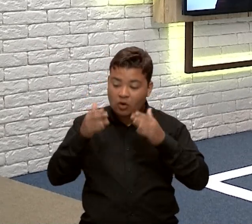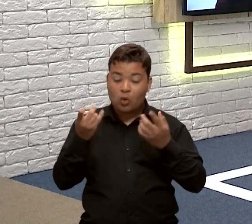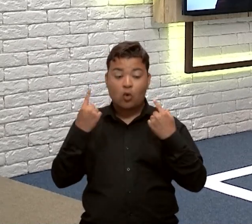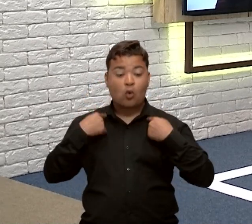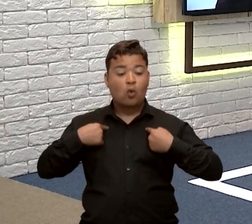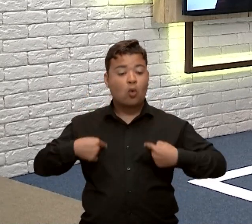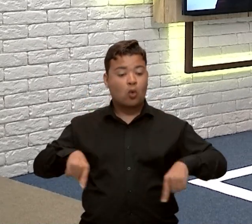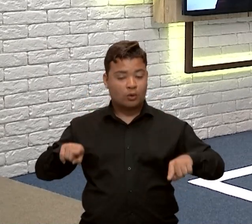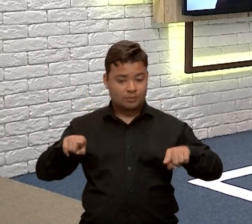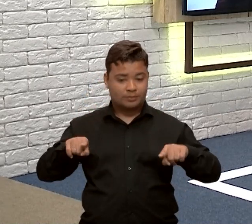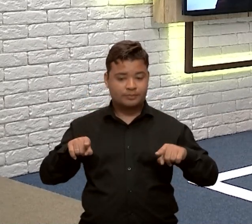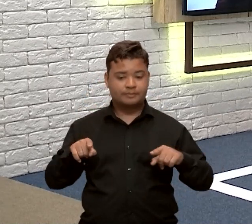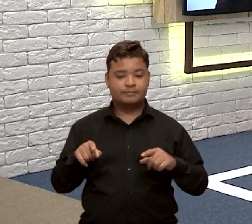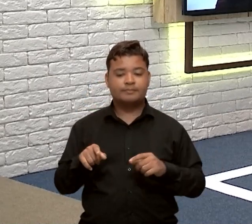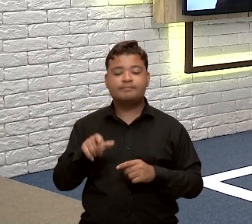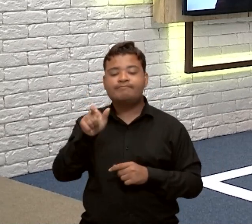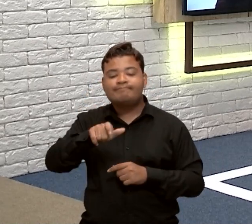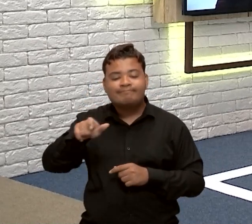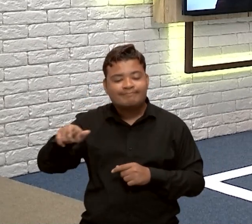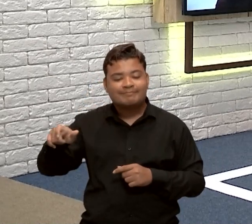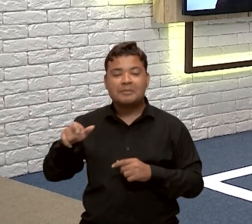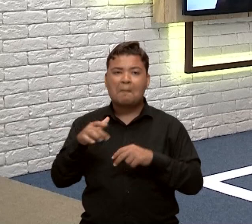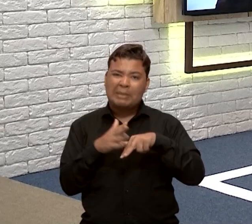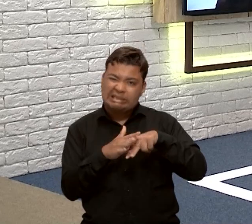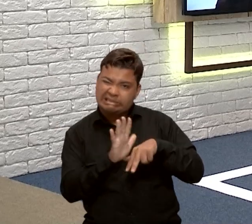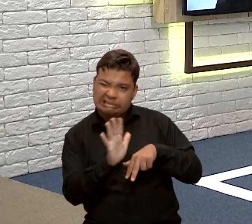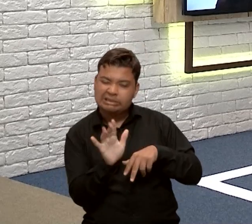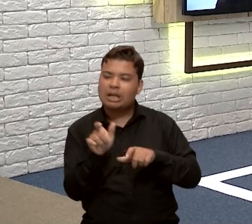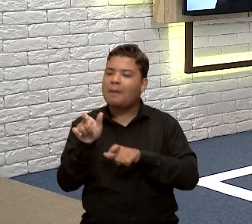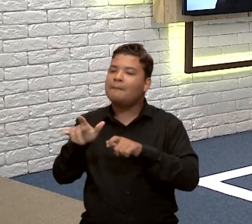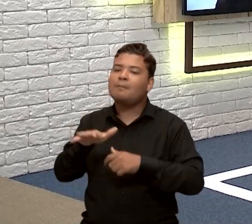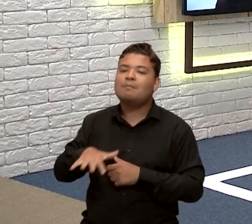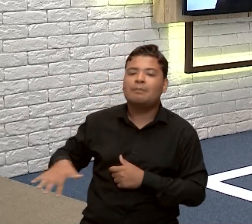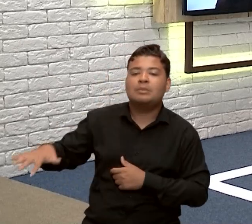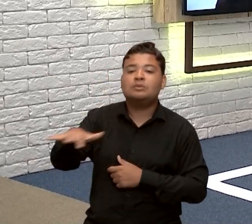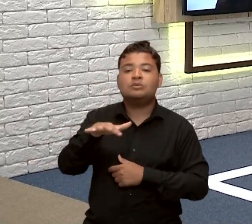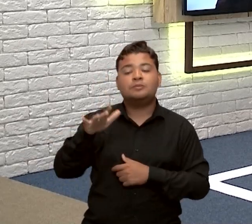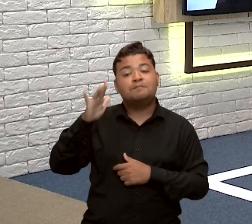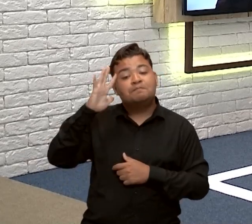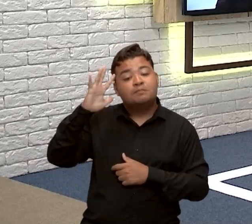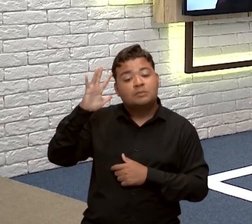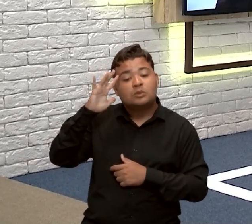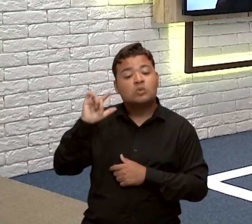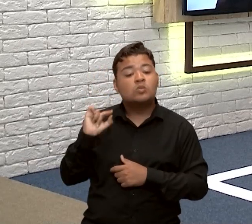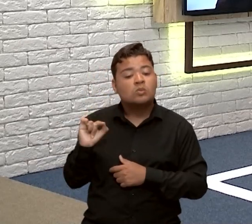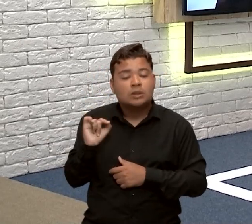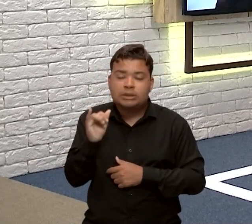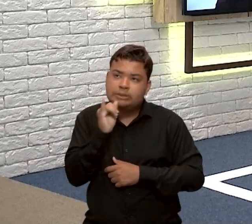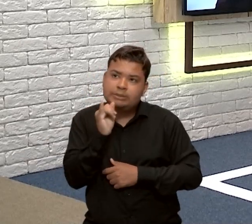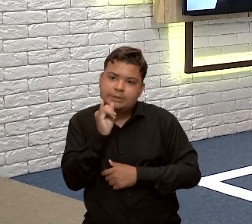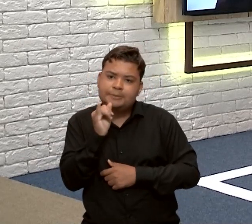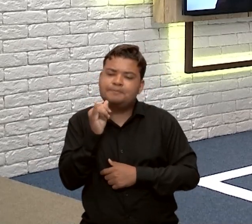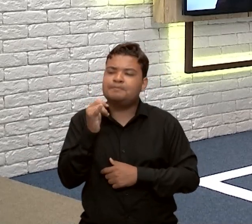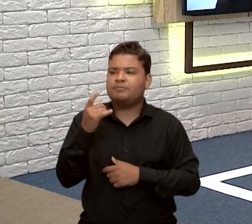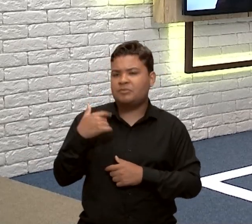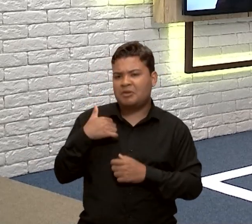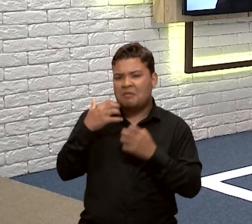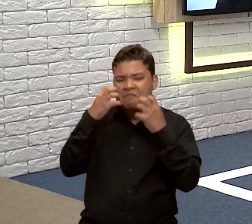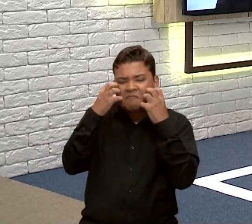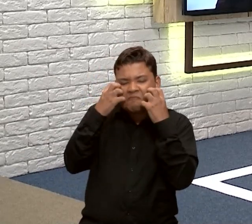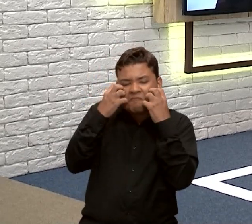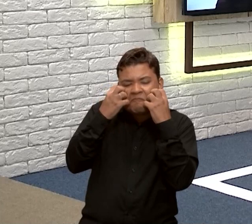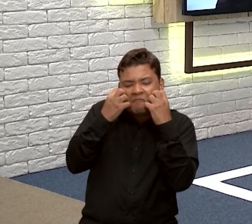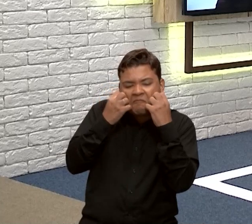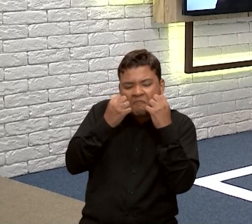paciente deve... Paciente não, né? O que as pessoas devem pensar quando querem evitar um envelhecimento, às